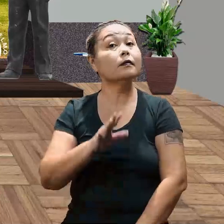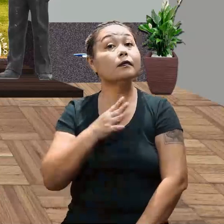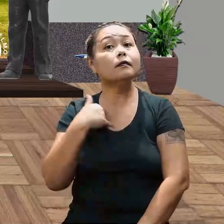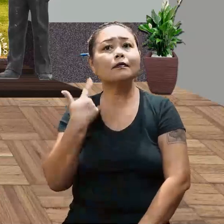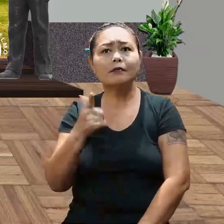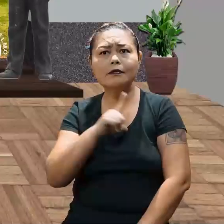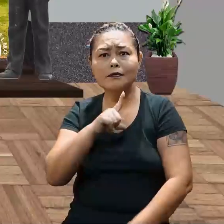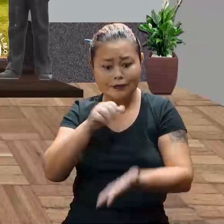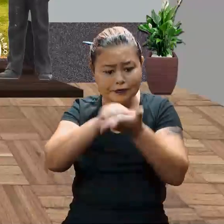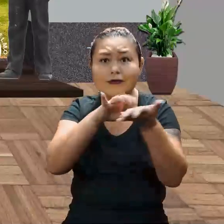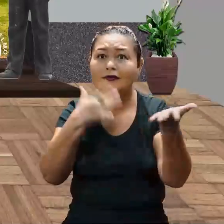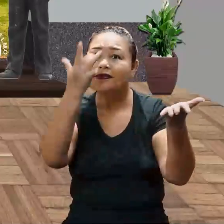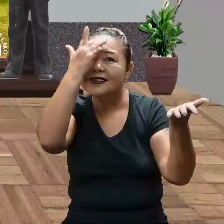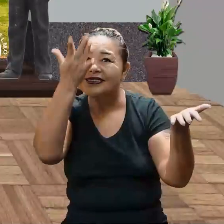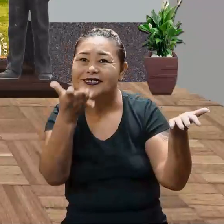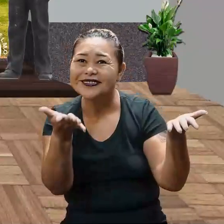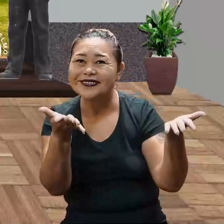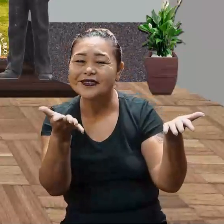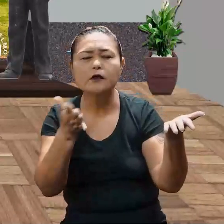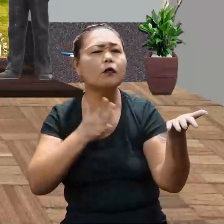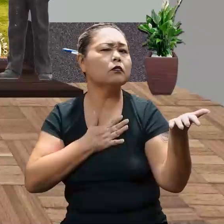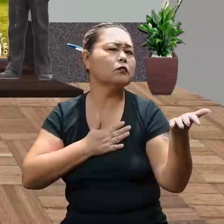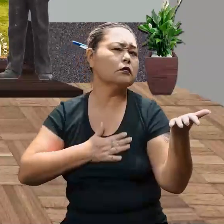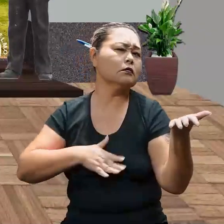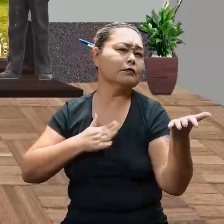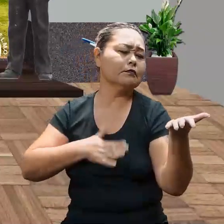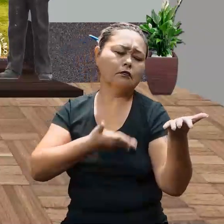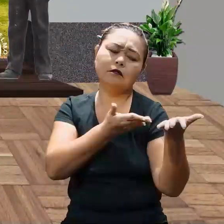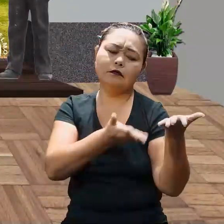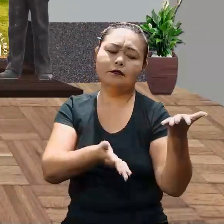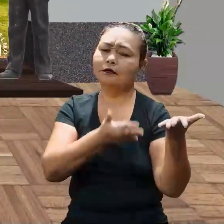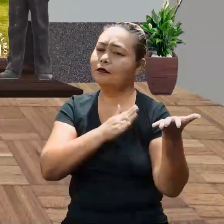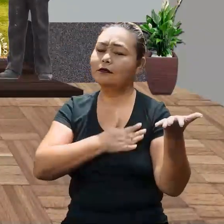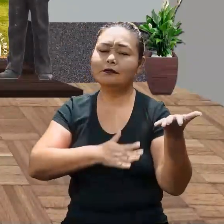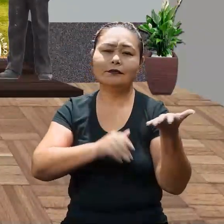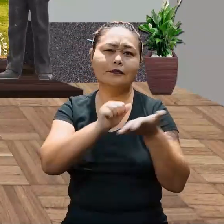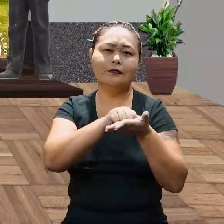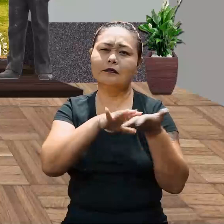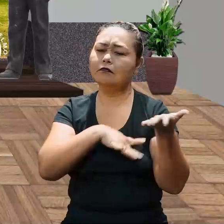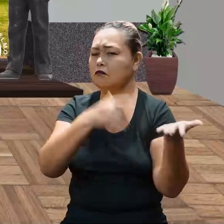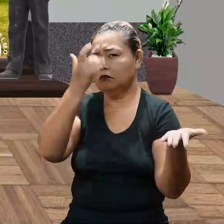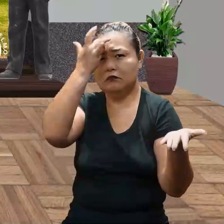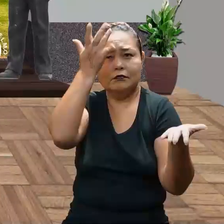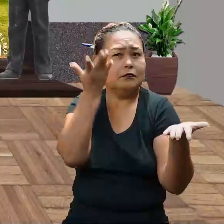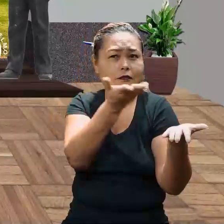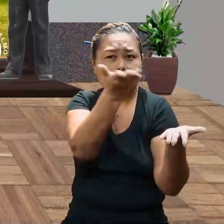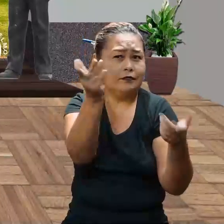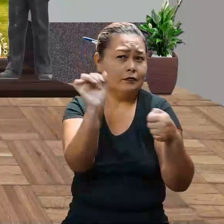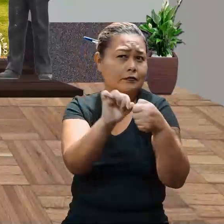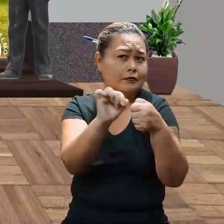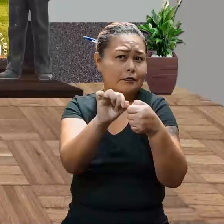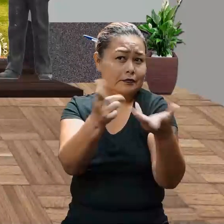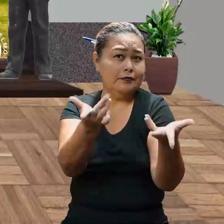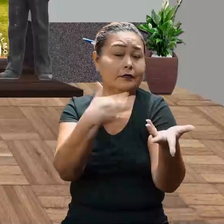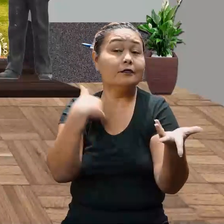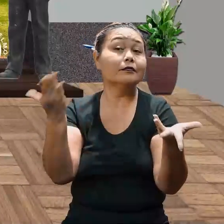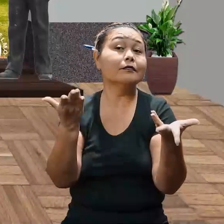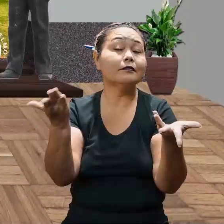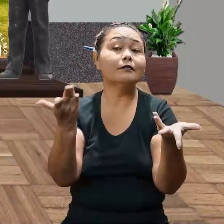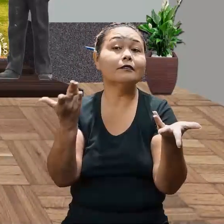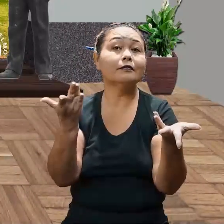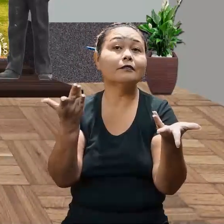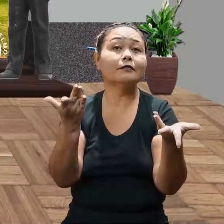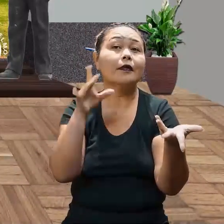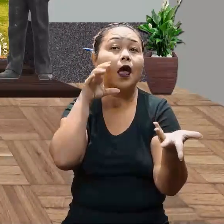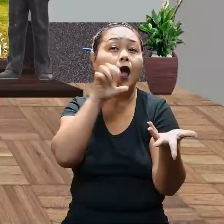A atividade estava fácil, não estava? Tranquila, tranquila, tranquila atividade. Fácil de vocês fazerem. Agora nós vamos fazer